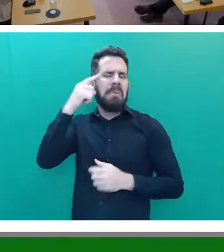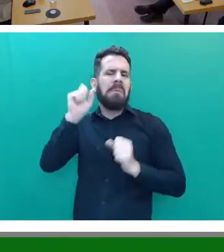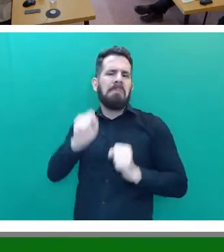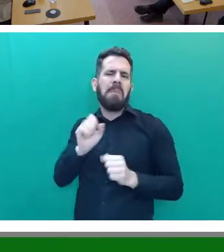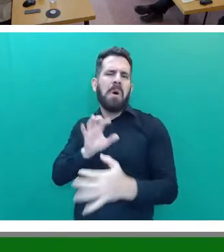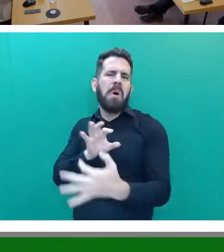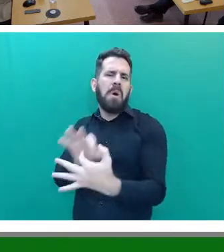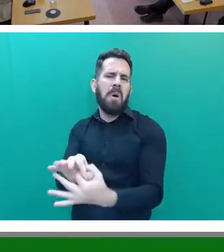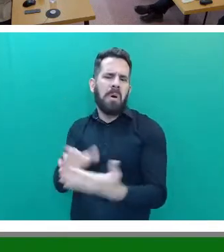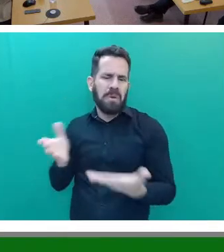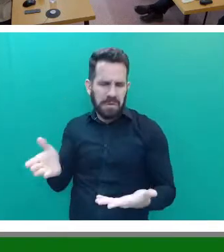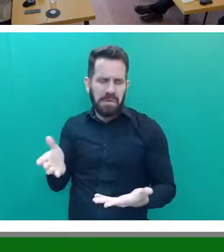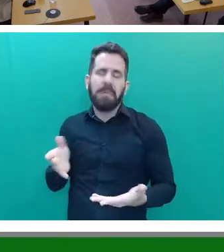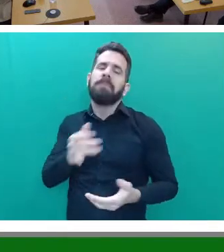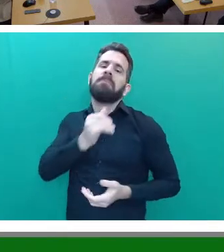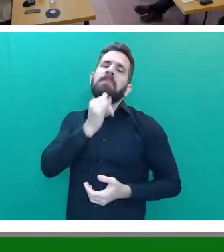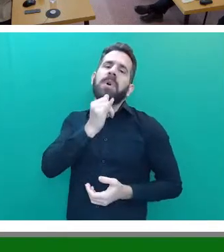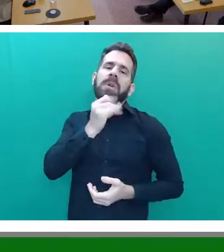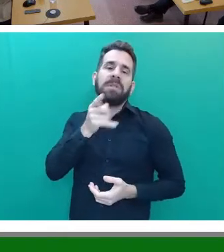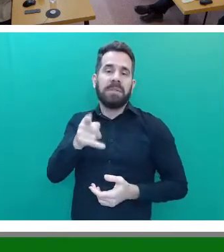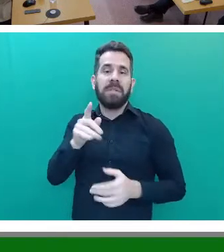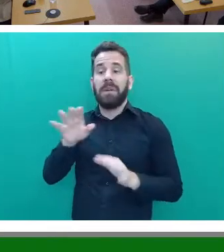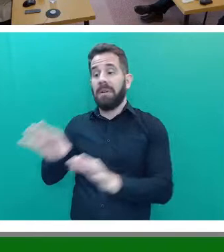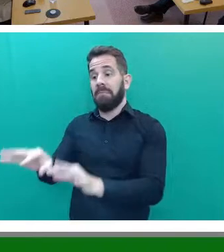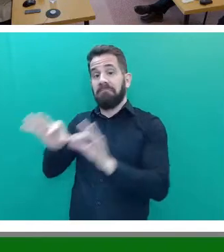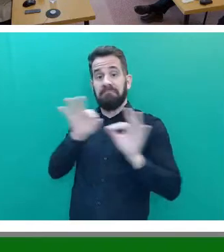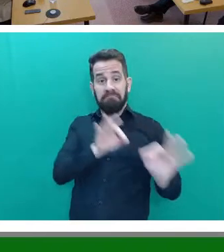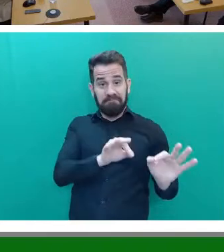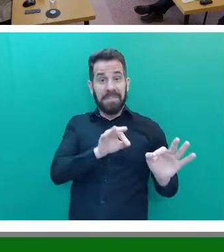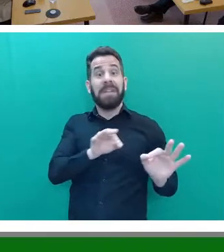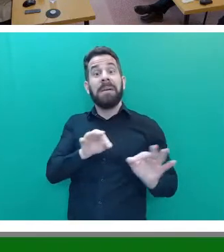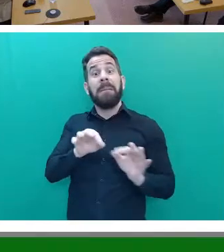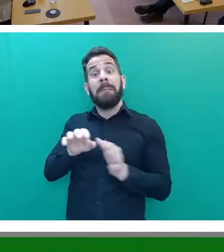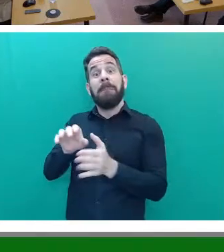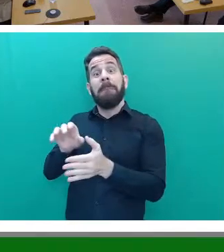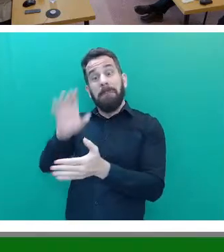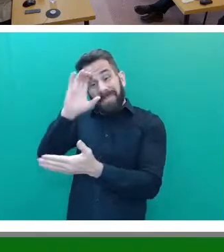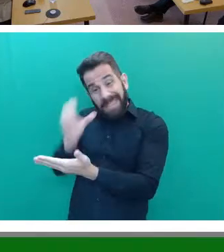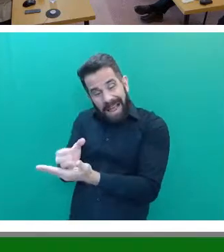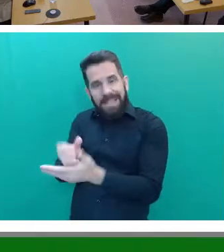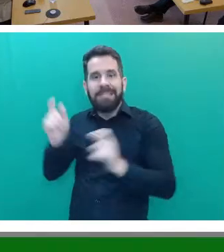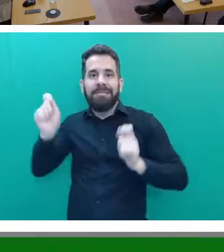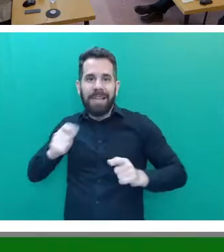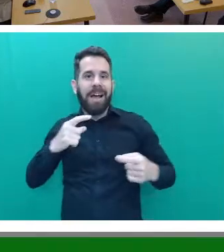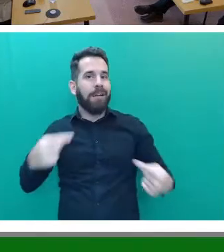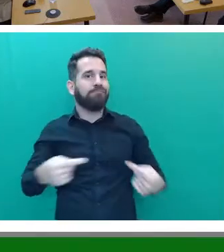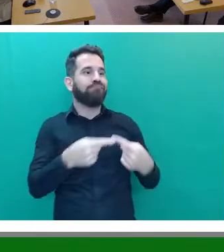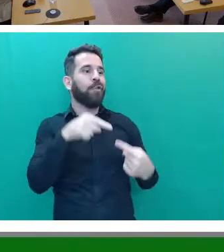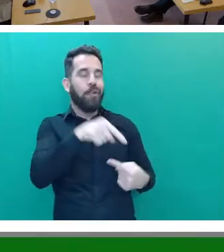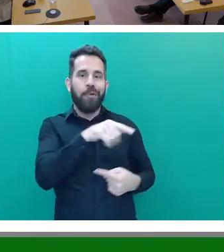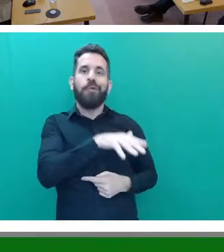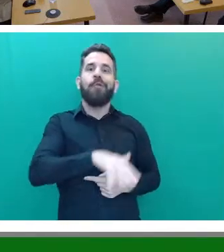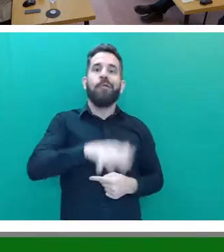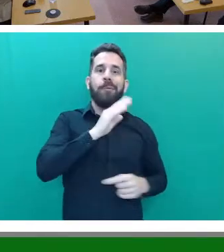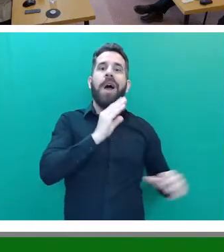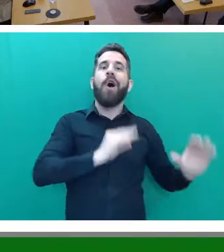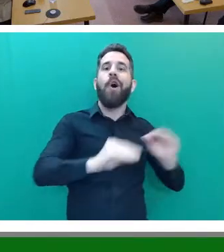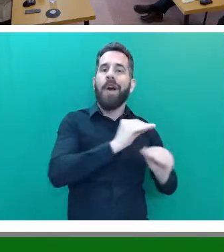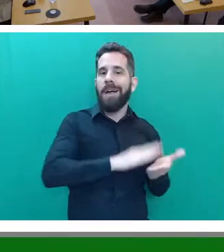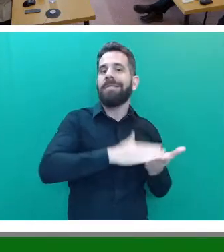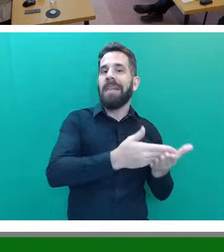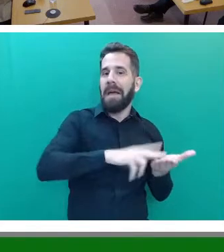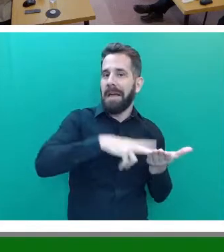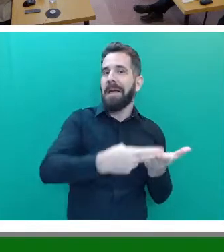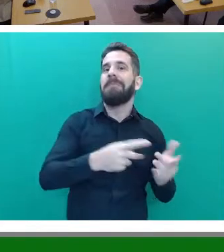usar parte da sua pesquisa para as línguas orais, é claro. Posso dizer que fiquei muito feliz ao ler a tese finalizada, ou quase,